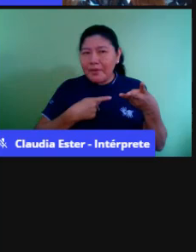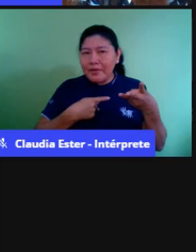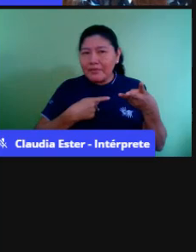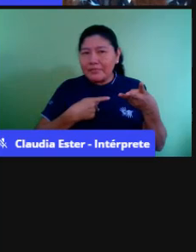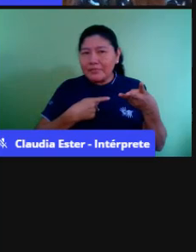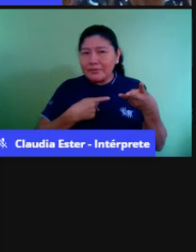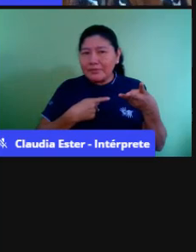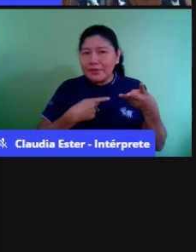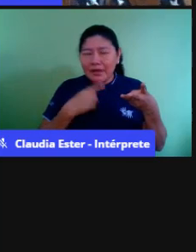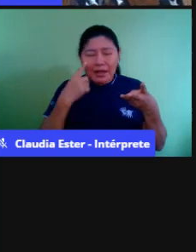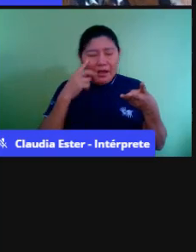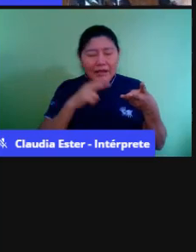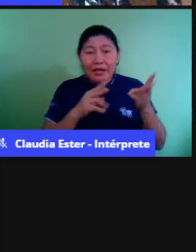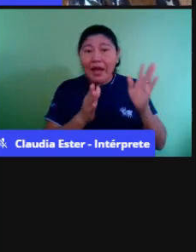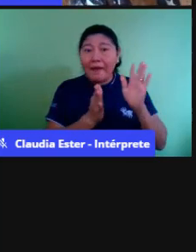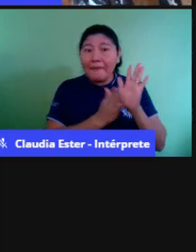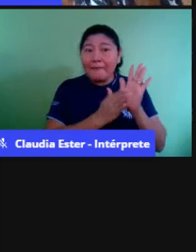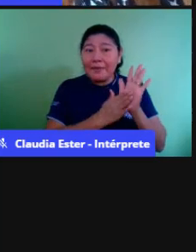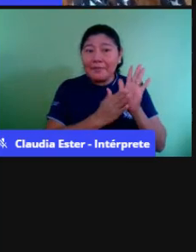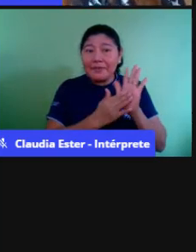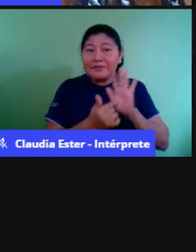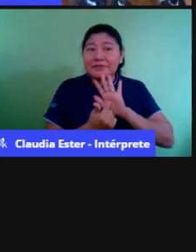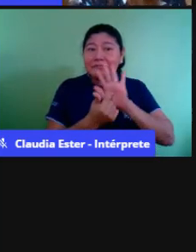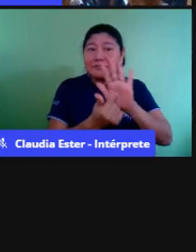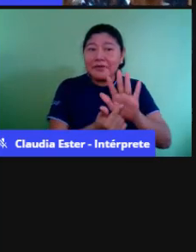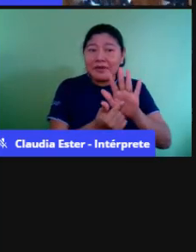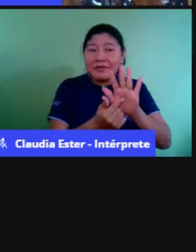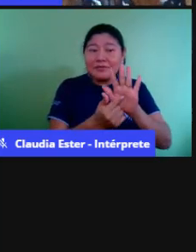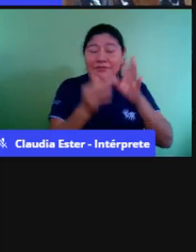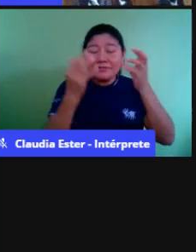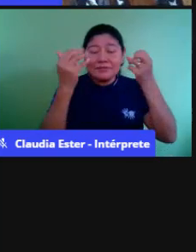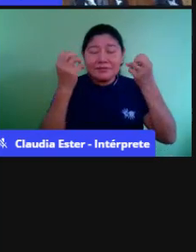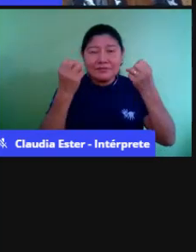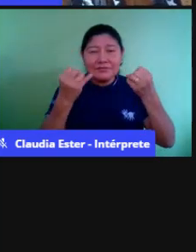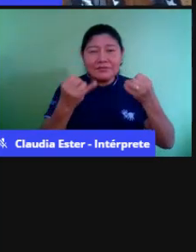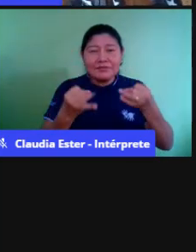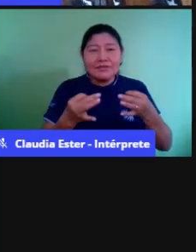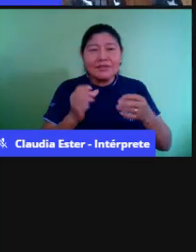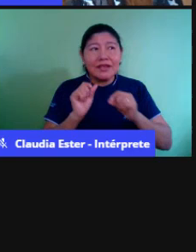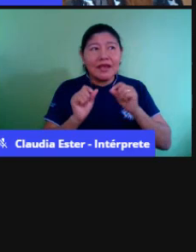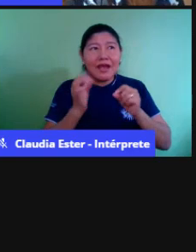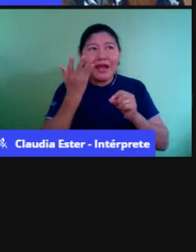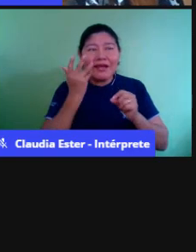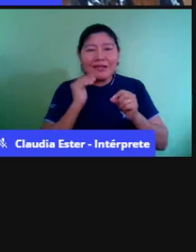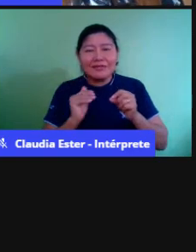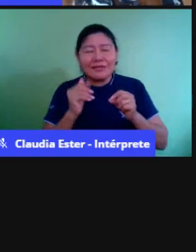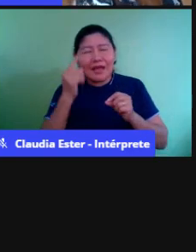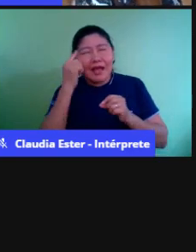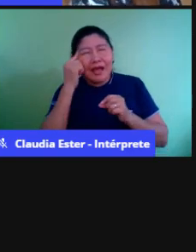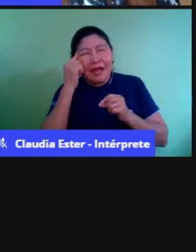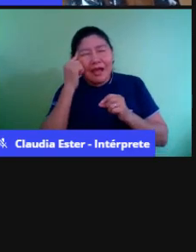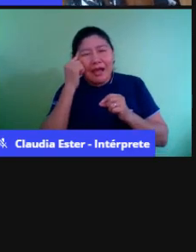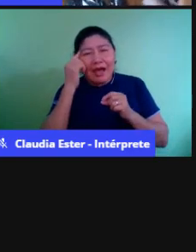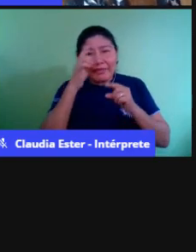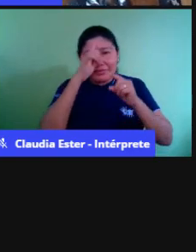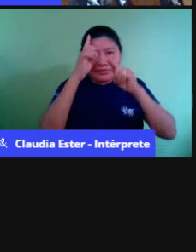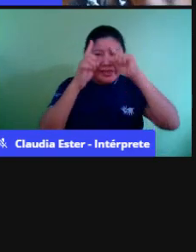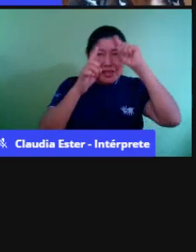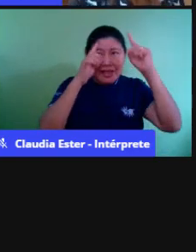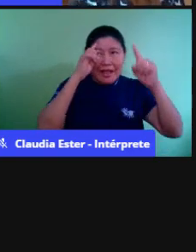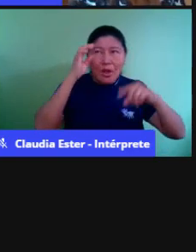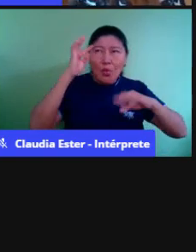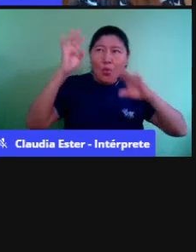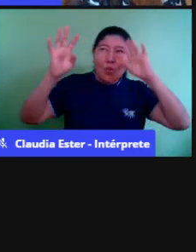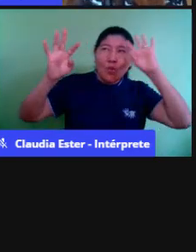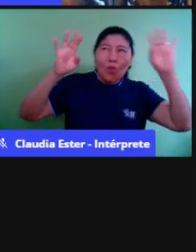nome diz, a criança ela vai dar asas às suas imaginações. Então, nesse jogo imaginativo, a